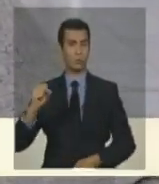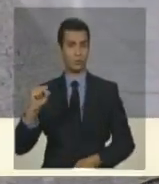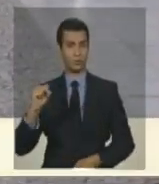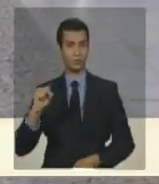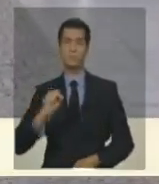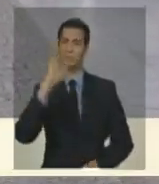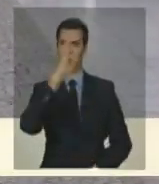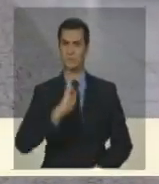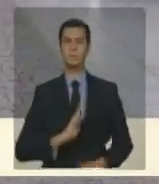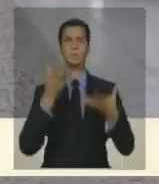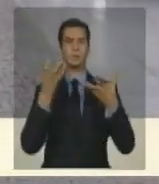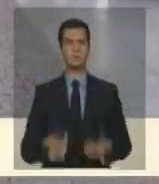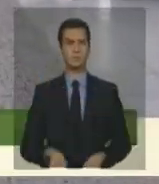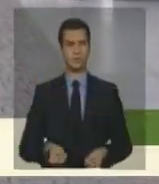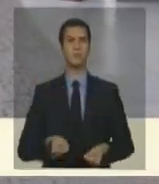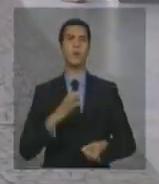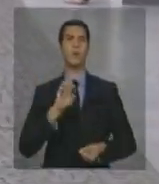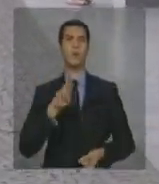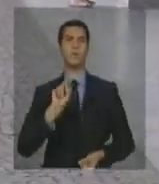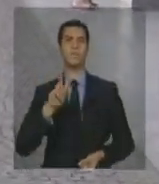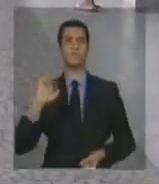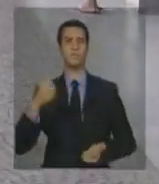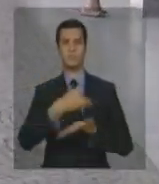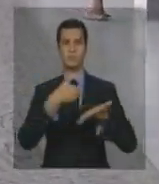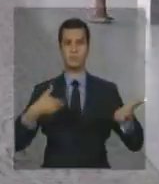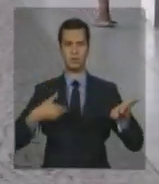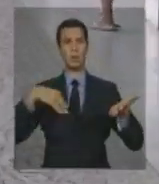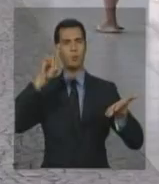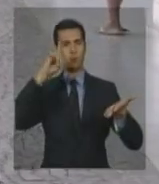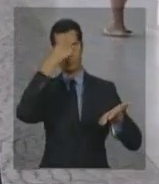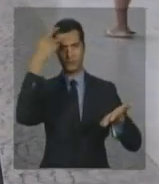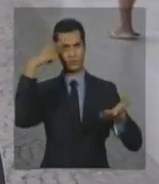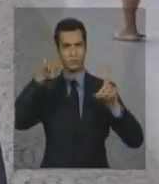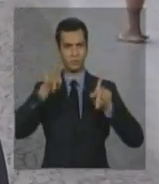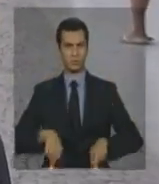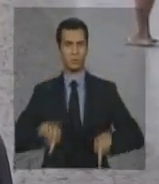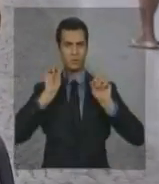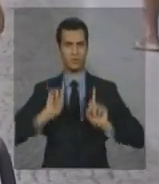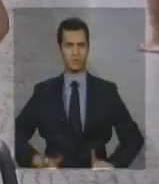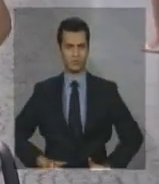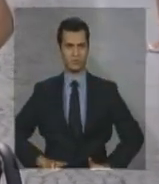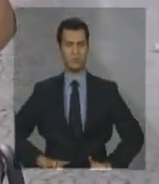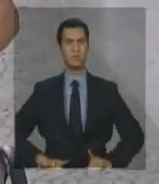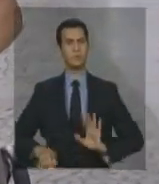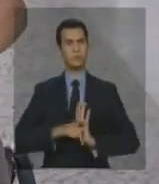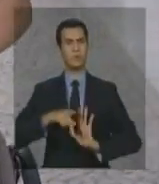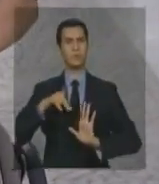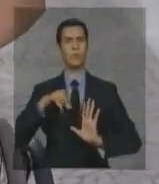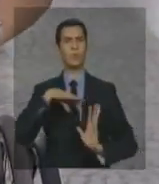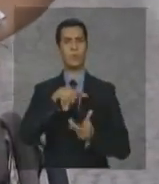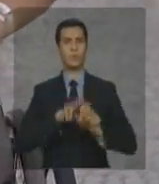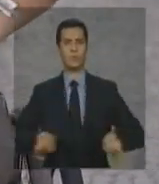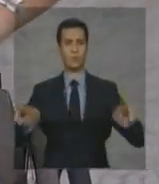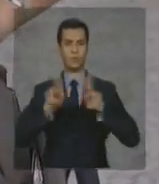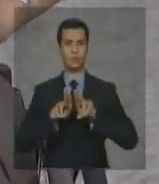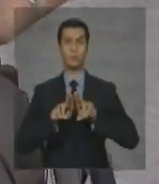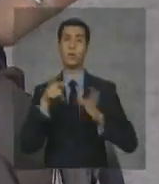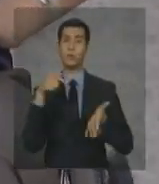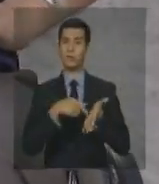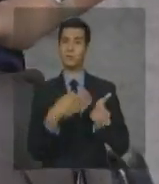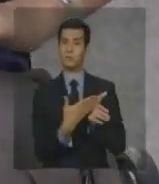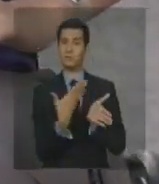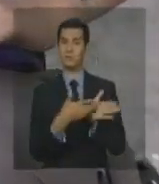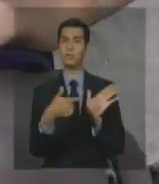aplicar a Convenção sobre os Direitos da Pessoa com Deficiência. E é nesse livrinho aqui que está a garantia do direito à paternidade,